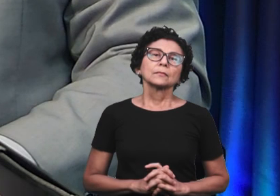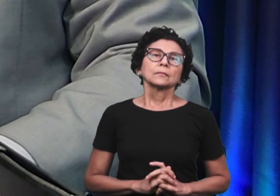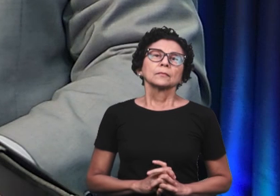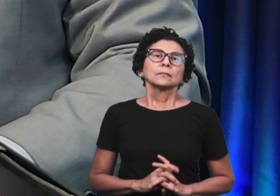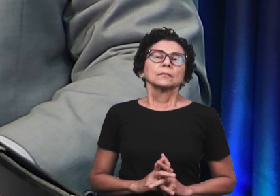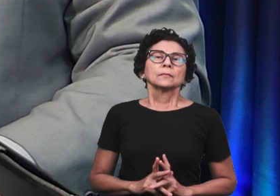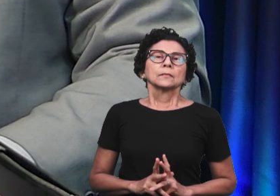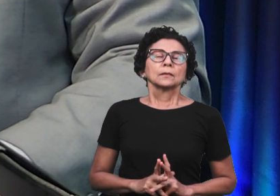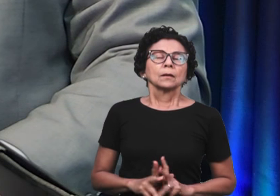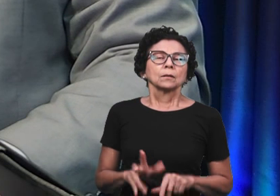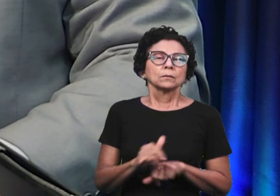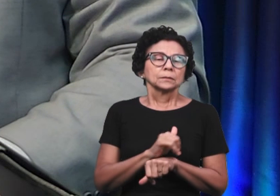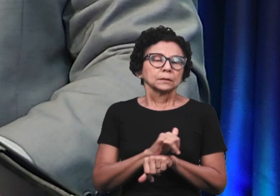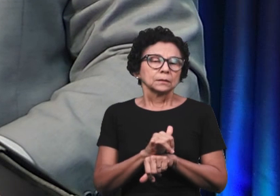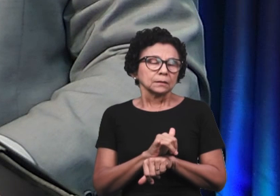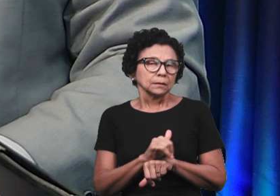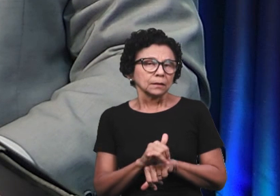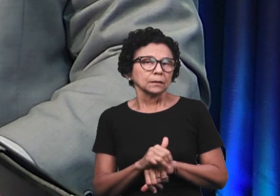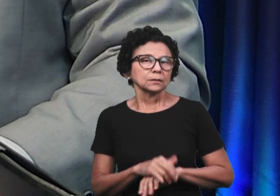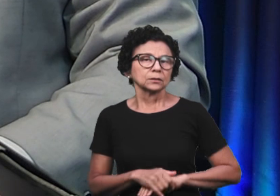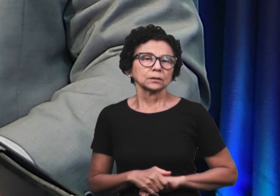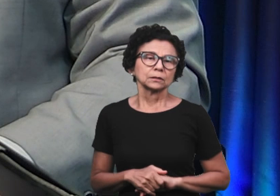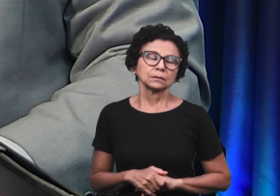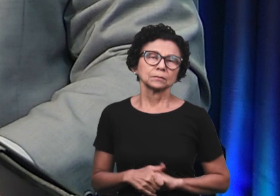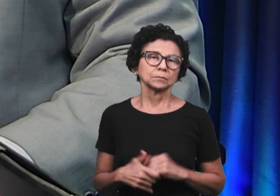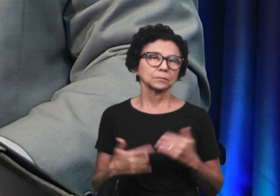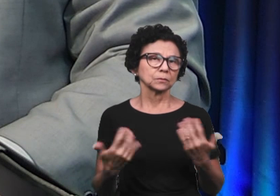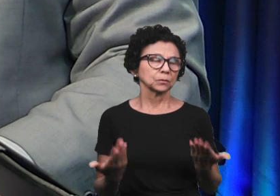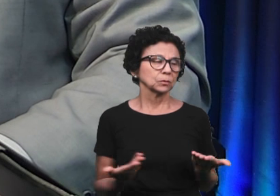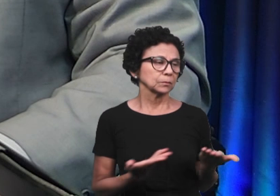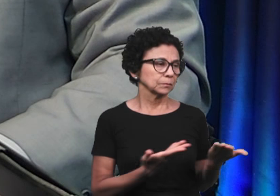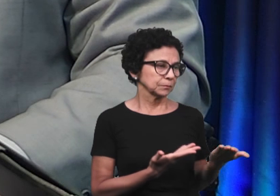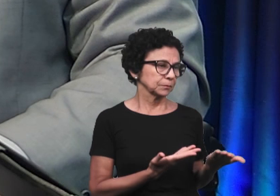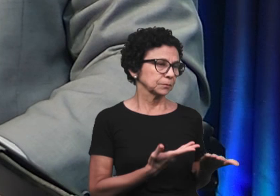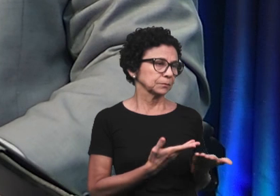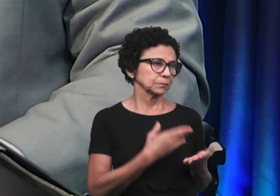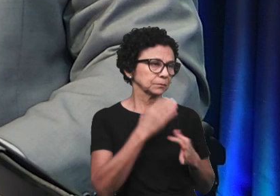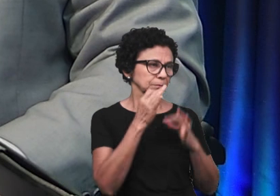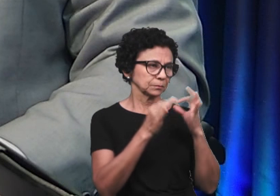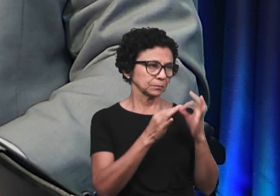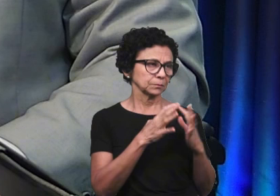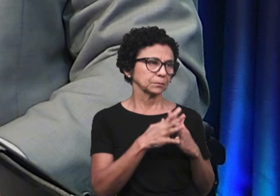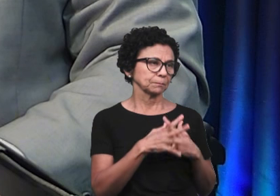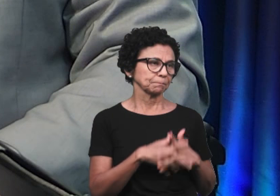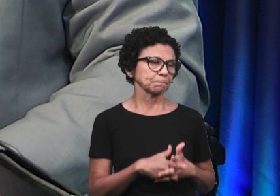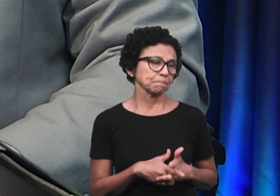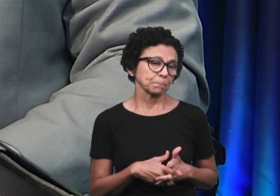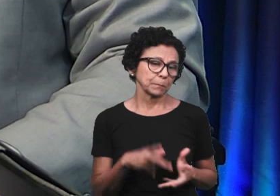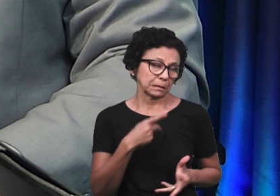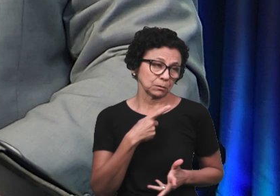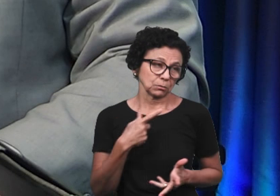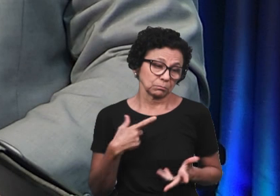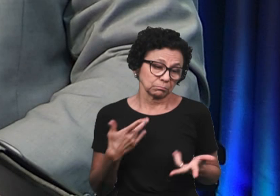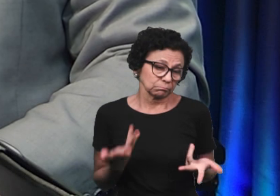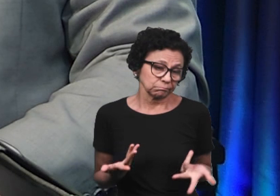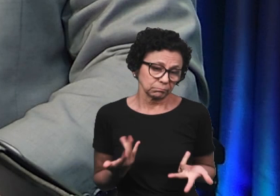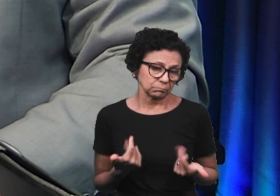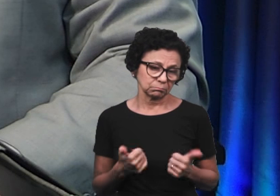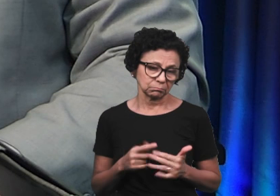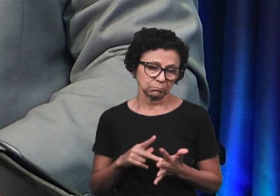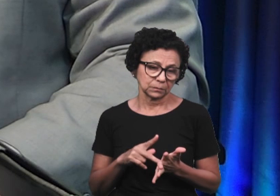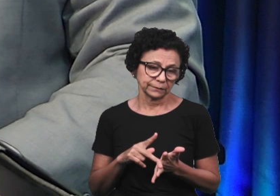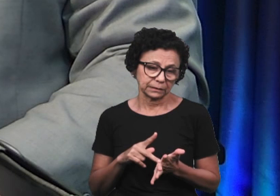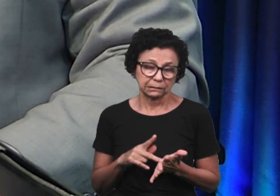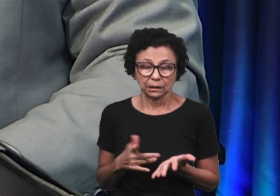construído. Mas, como você colocou muito bem aqui, pastor Alonso, quer dizer, na verdade,